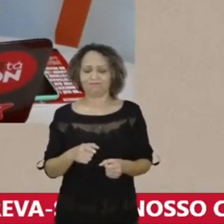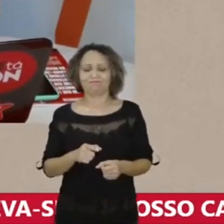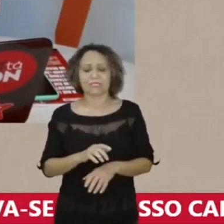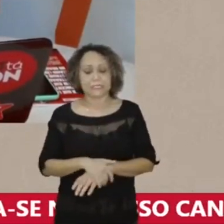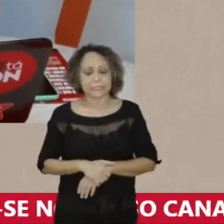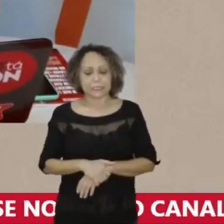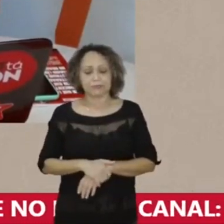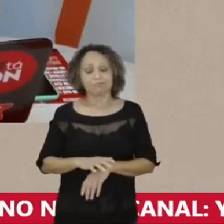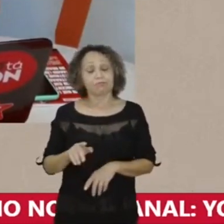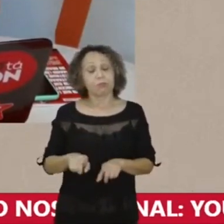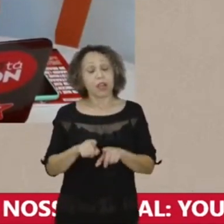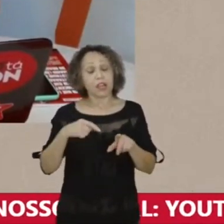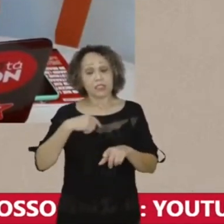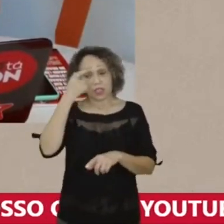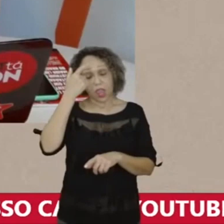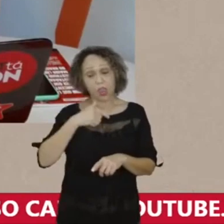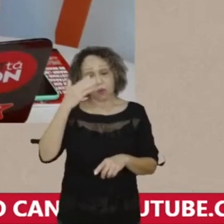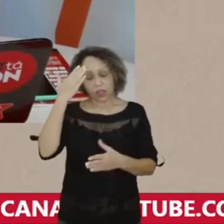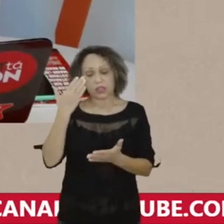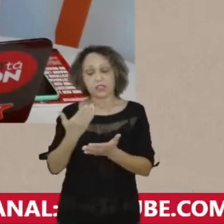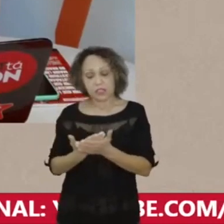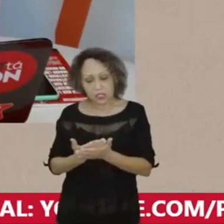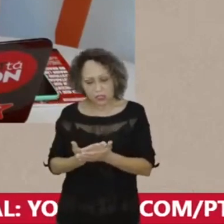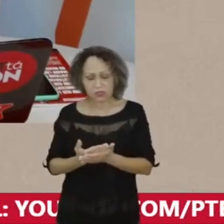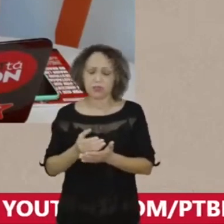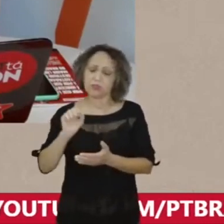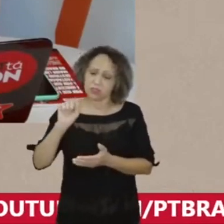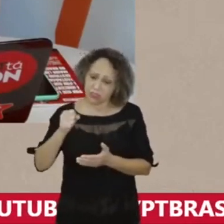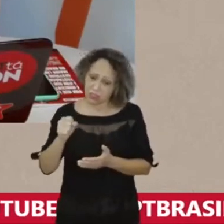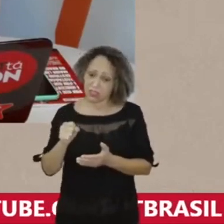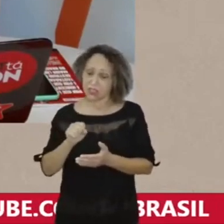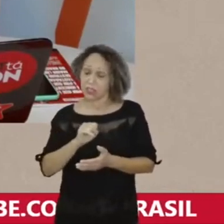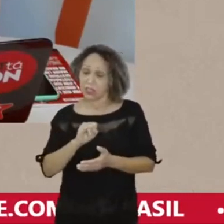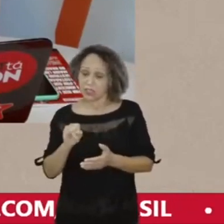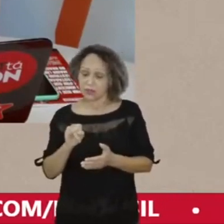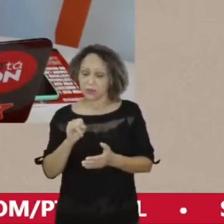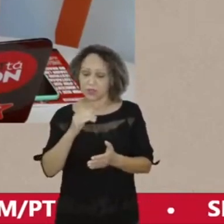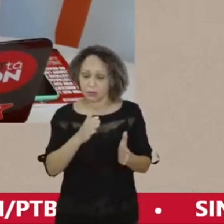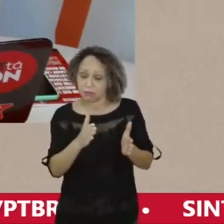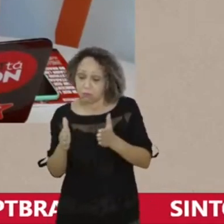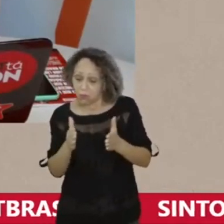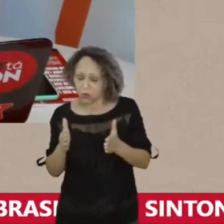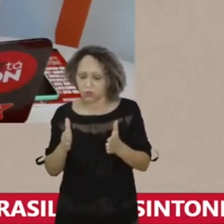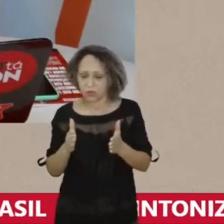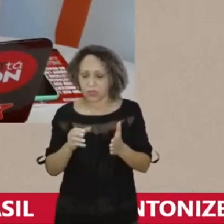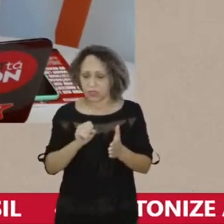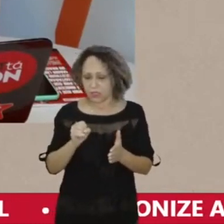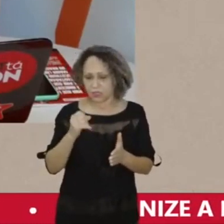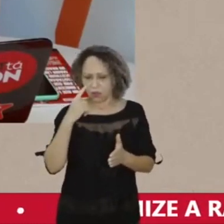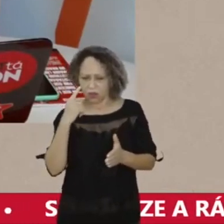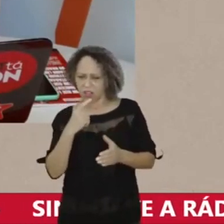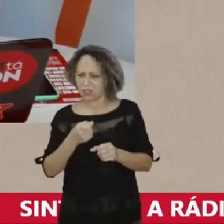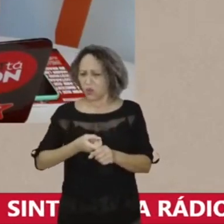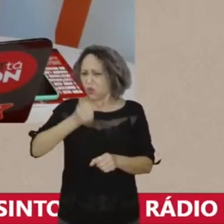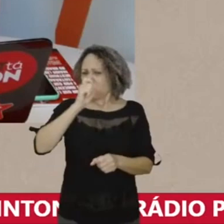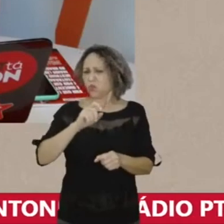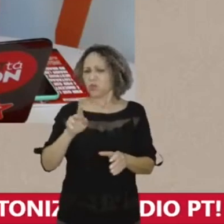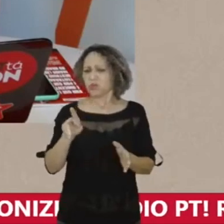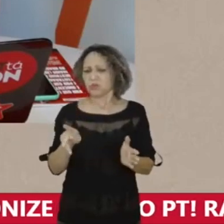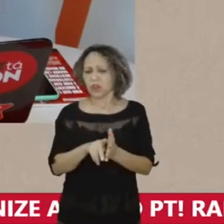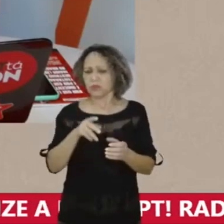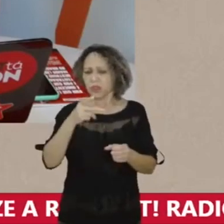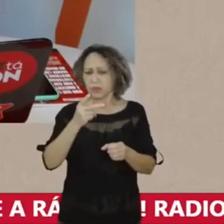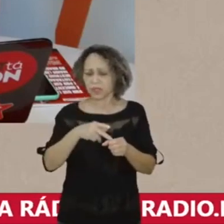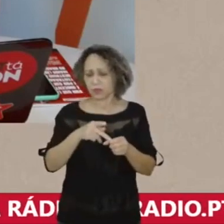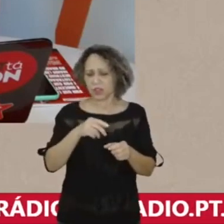Mas eu sou daqueles que acham o seguinte, sim, no curto prazo você amplia, como a gente está olhando os dados, os lucros da Petrobras, não só